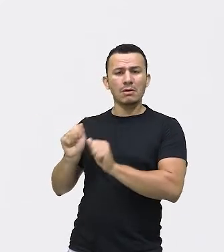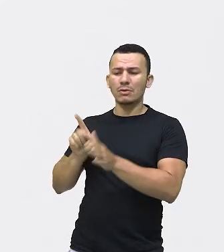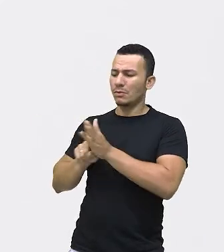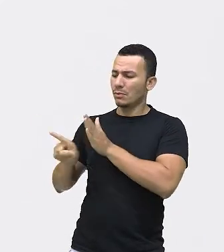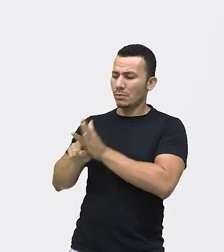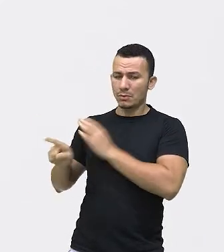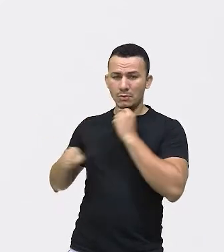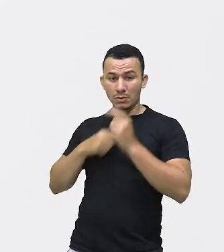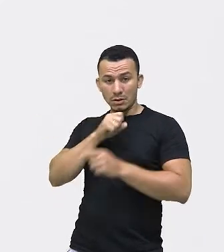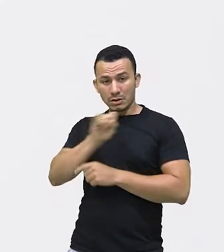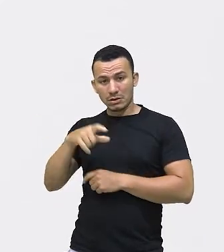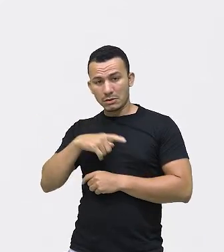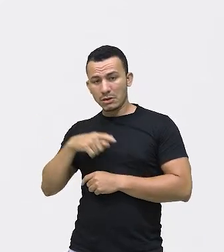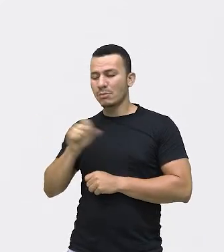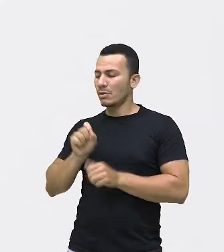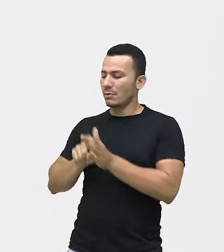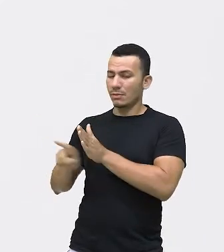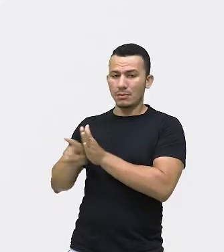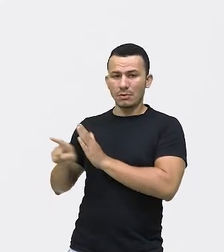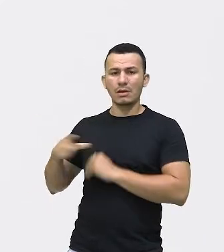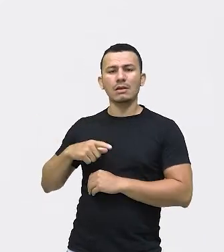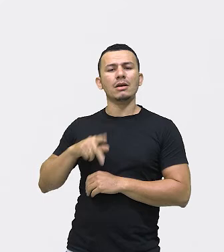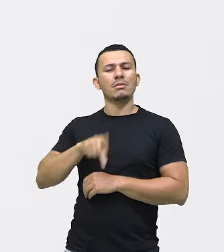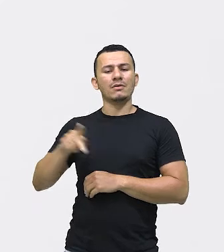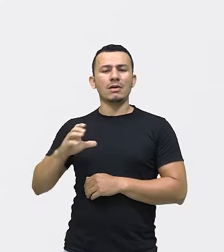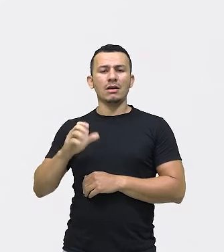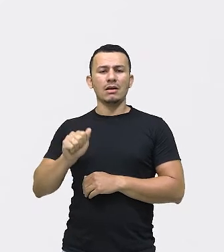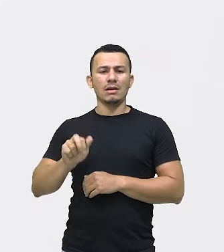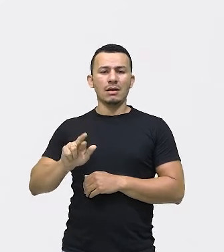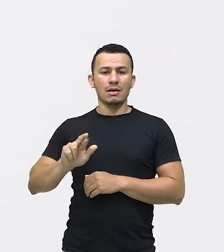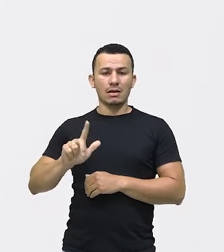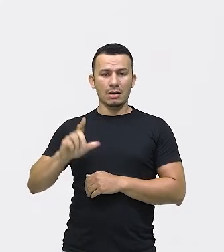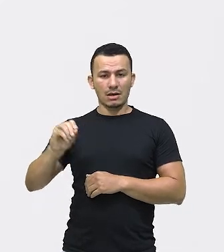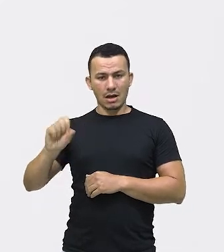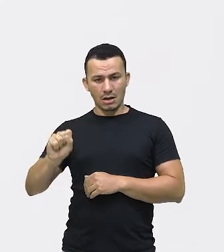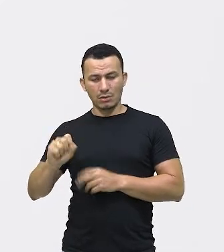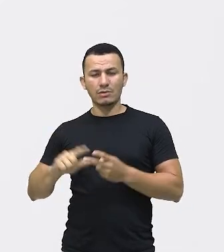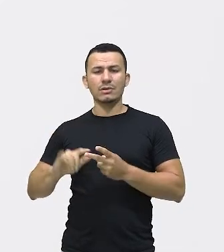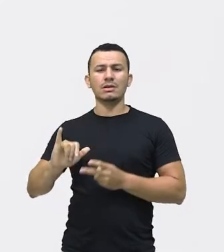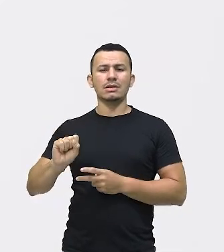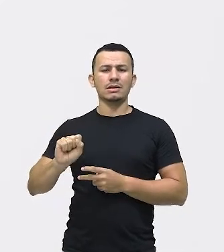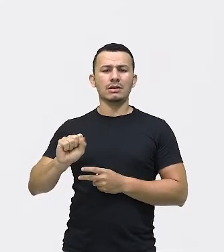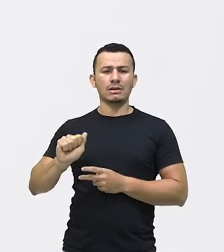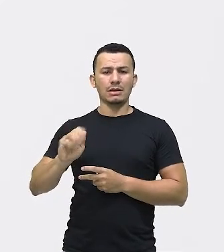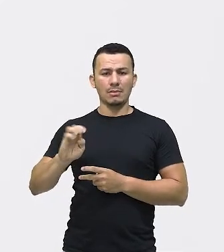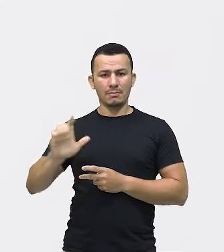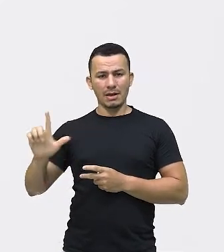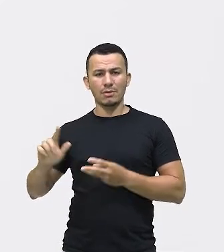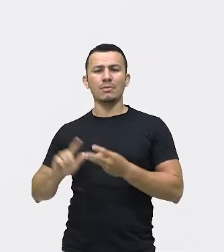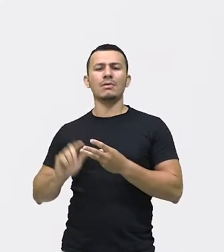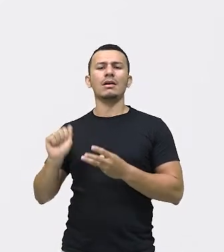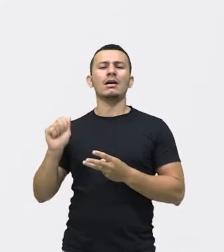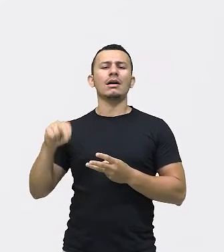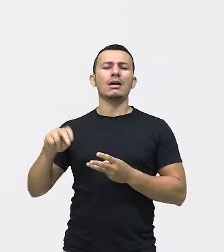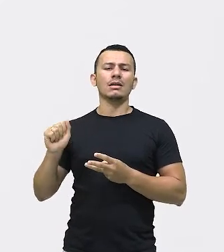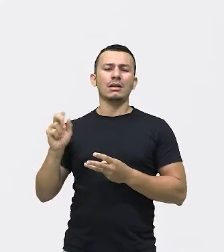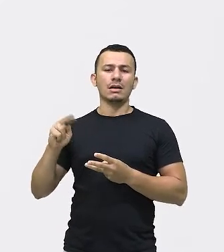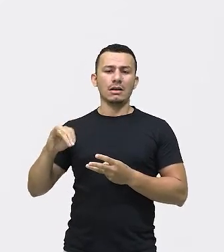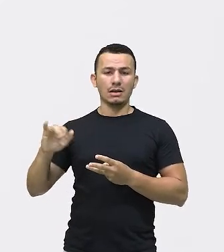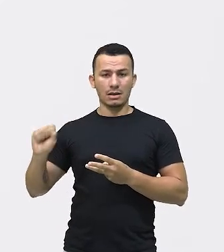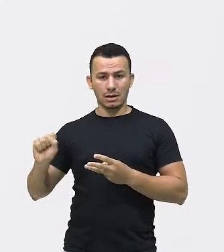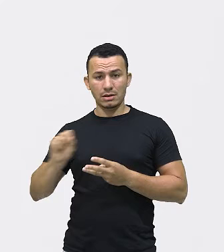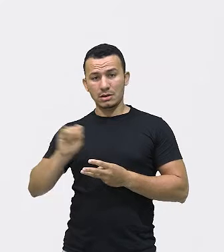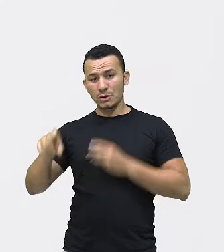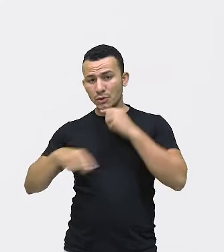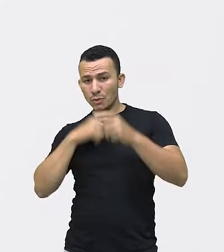aí para tirar dúvidas. Nós temos o professor Carlos, a professora Isabel e o professor Ananias que estão aí. Então, em caso de dúvidas, não